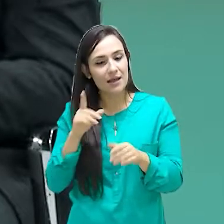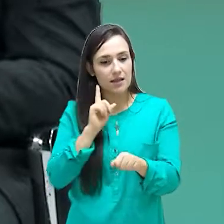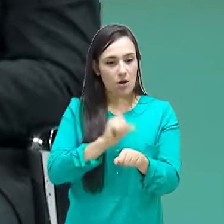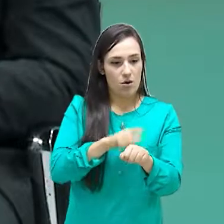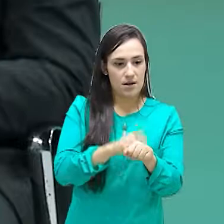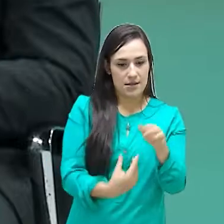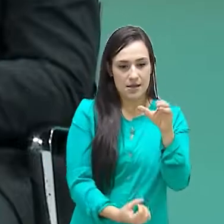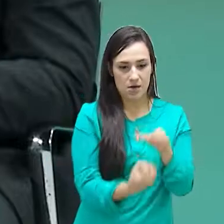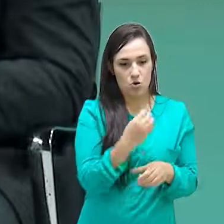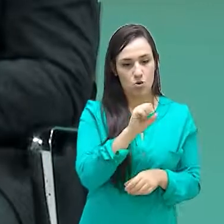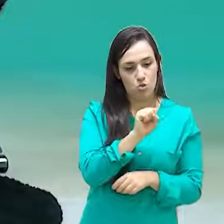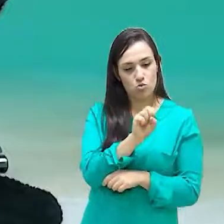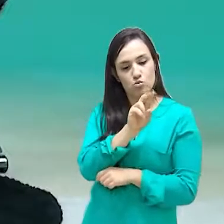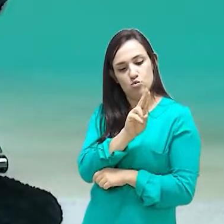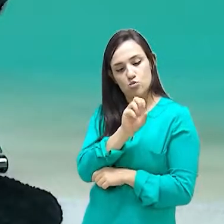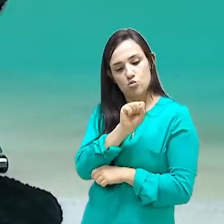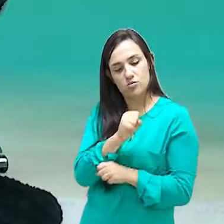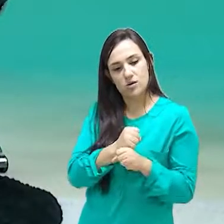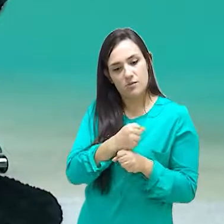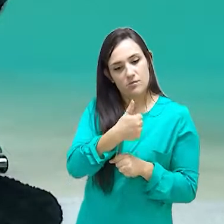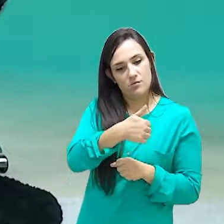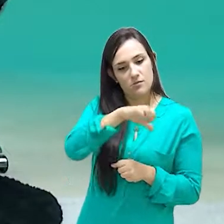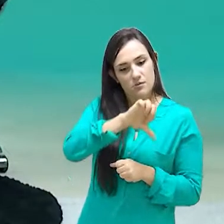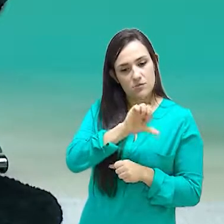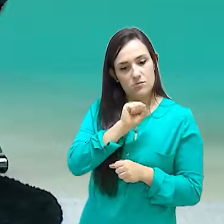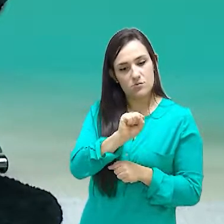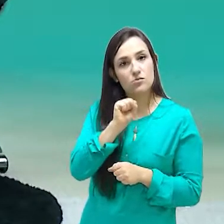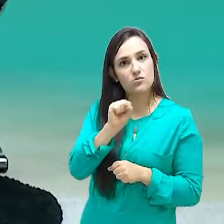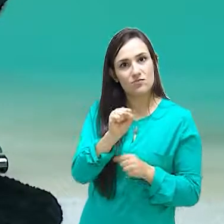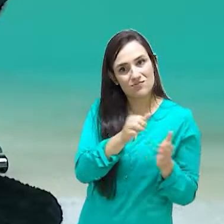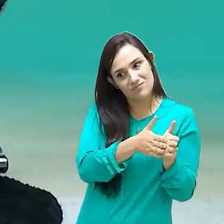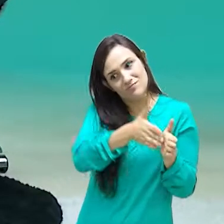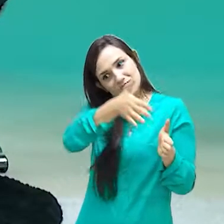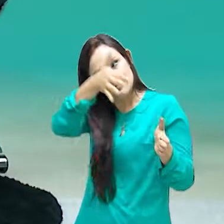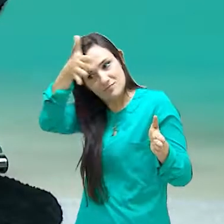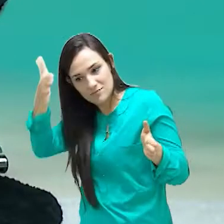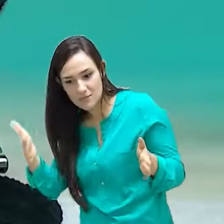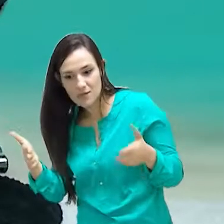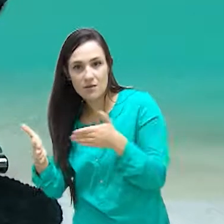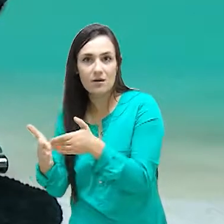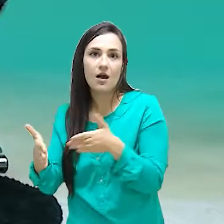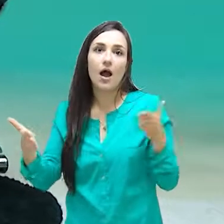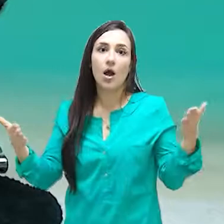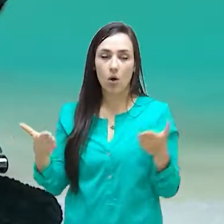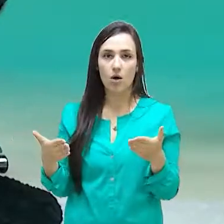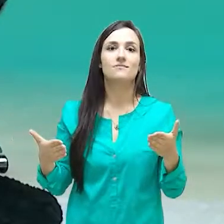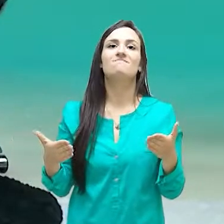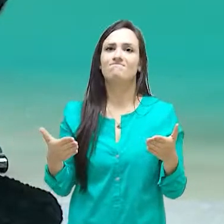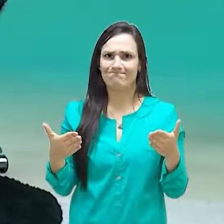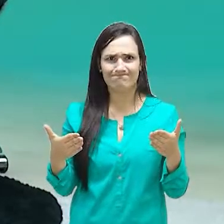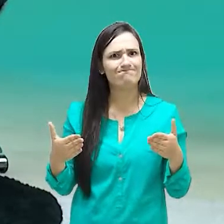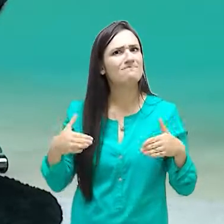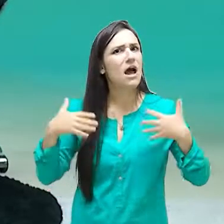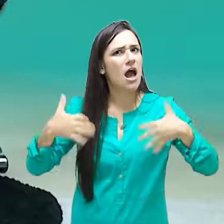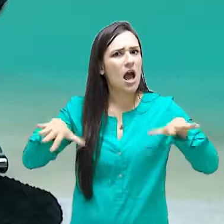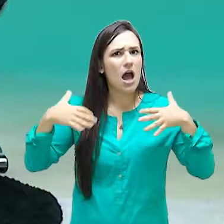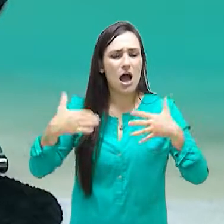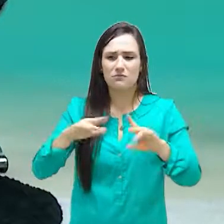do SUS, né? Em 88, pela Constituição Federal, até os dias atuais.